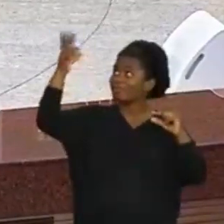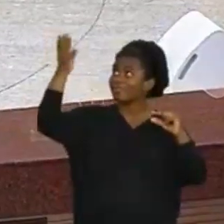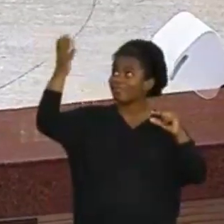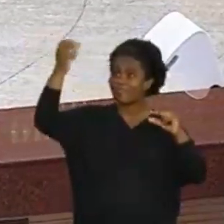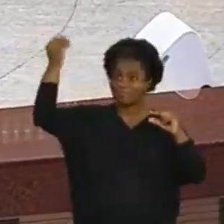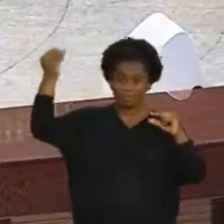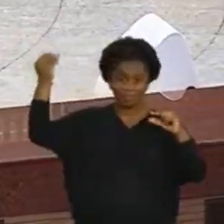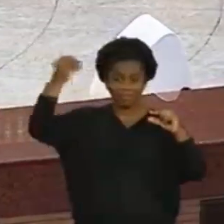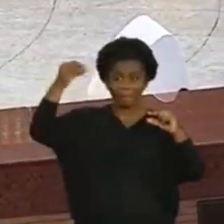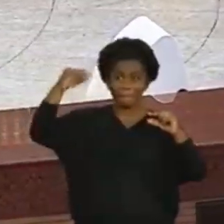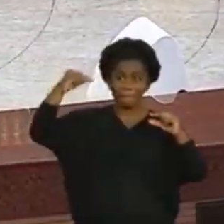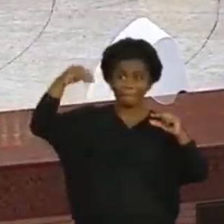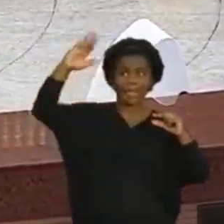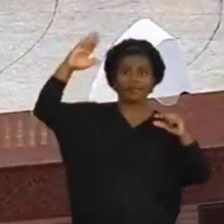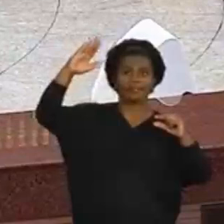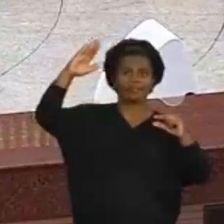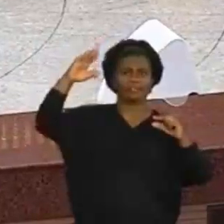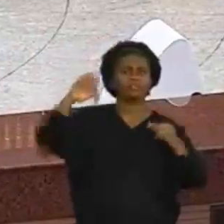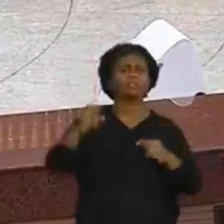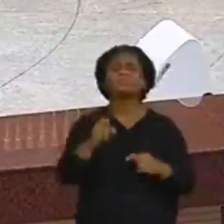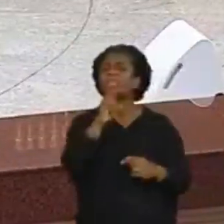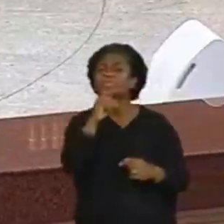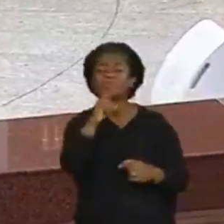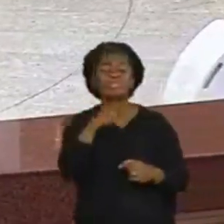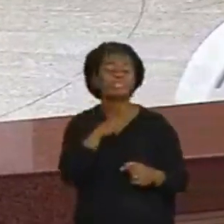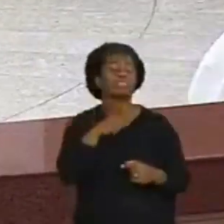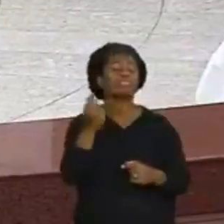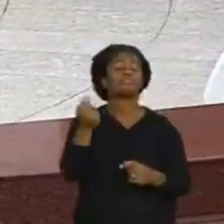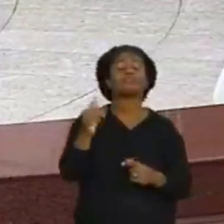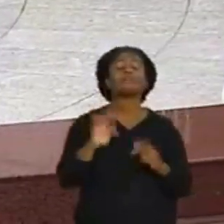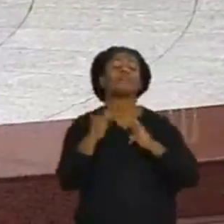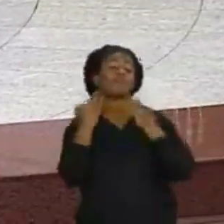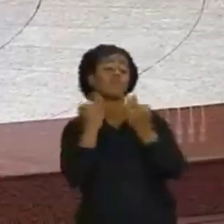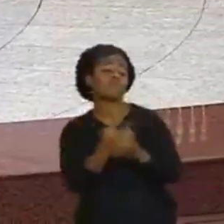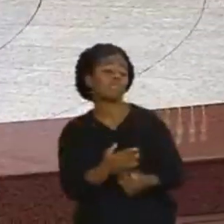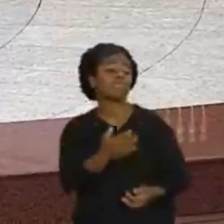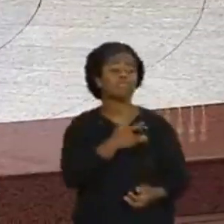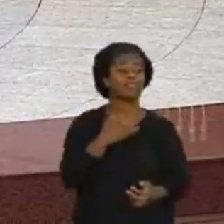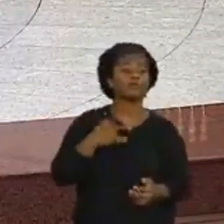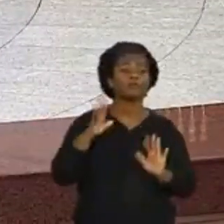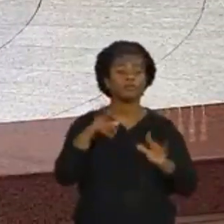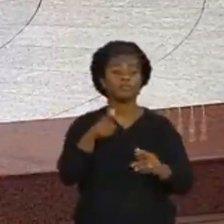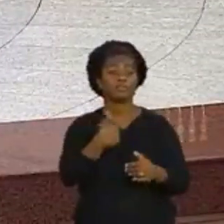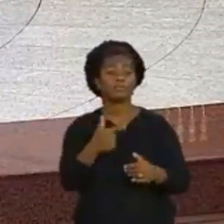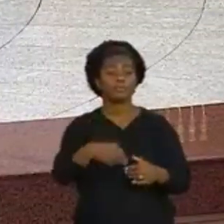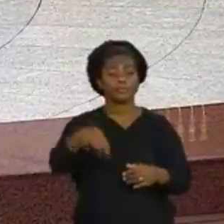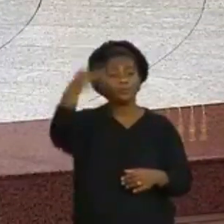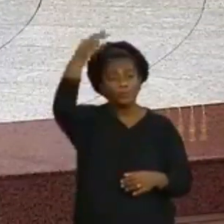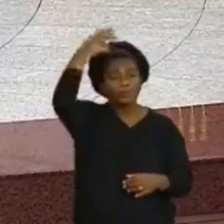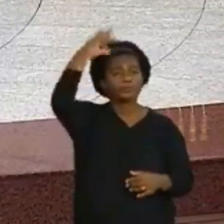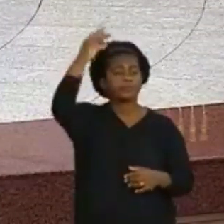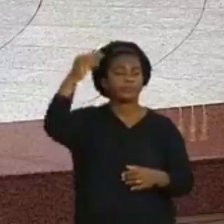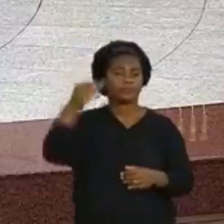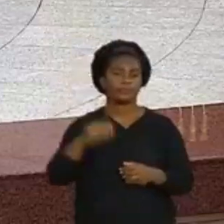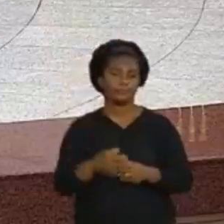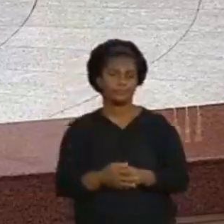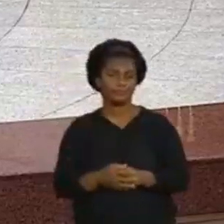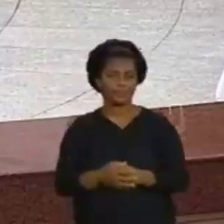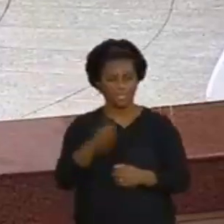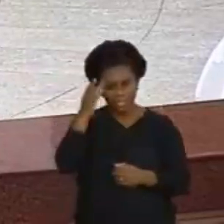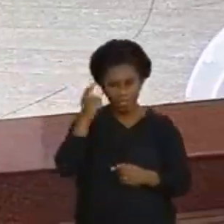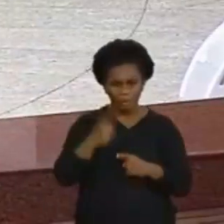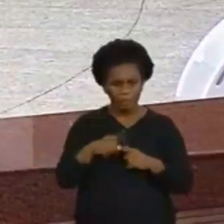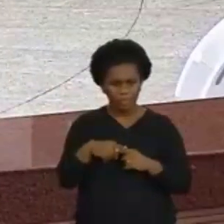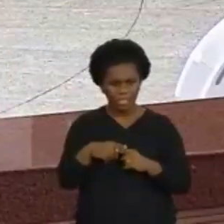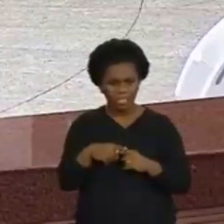adianta você ter dinheiro, você ter família, você ter saúde, se você não tem o espírito dele? E sabe por que